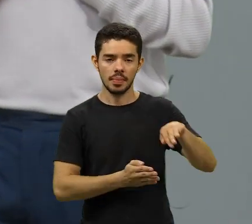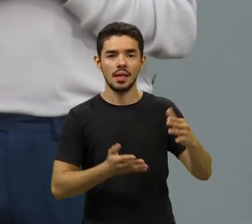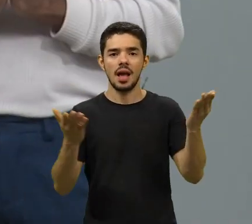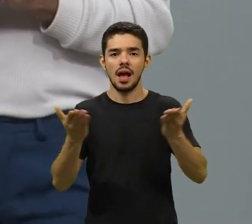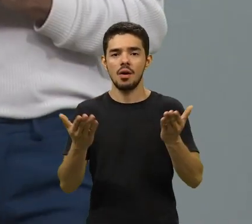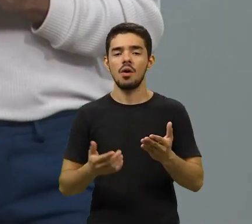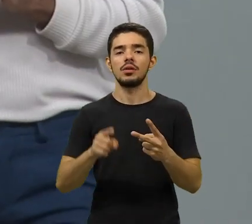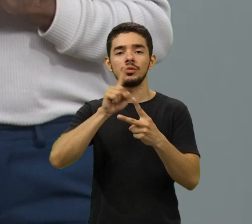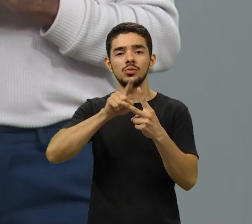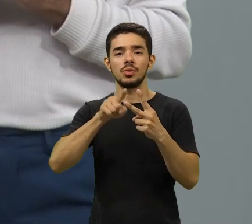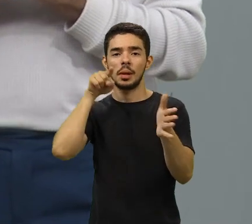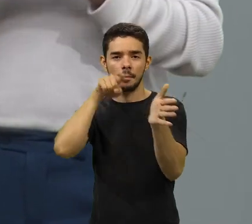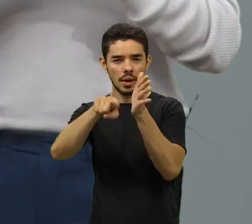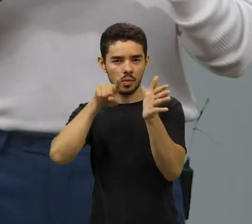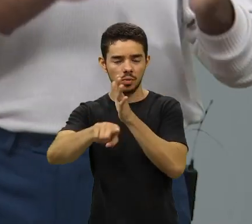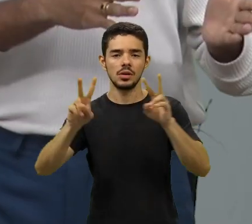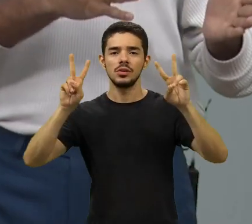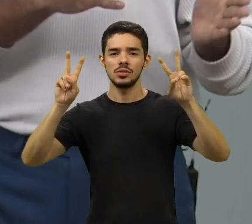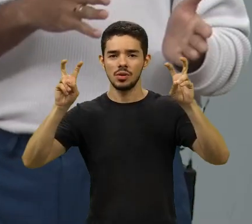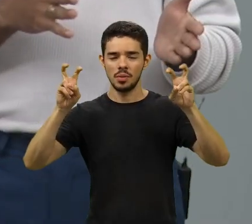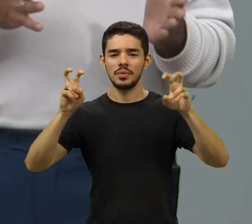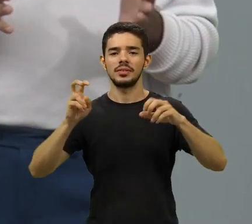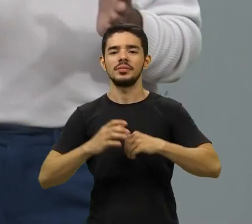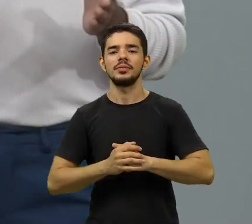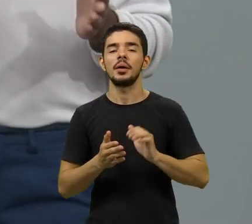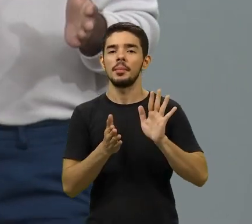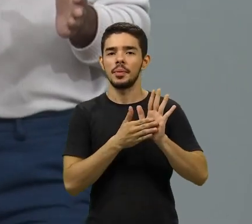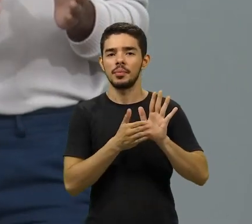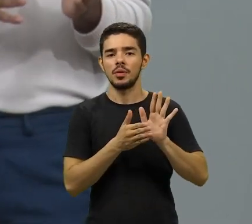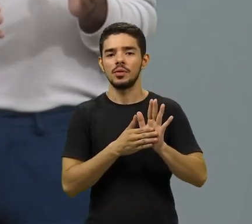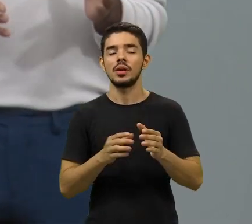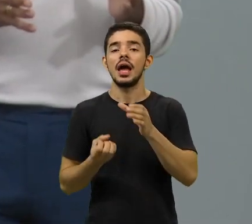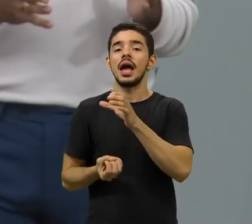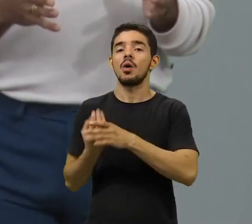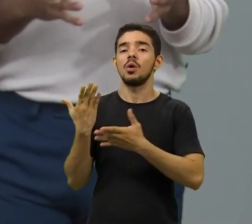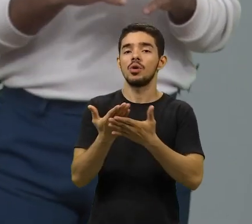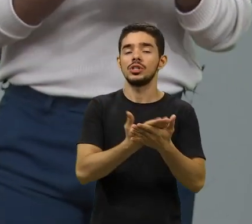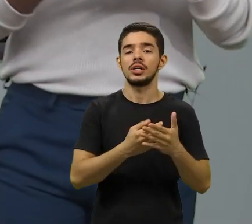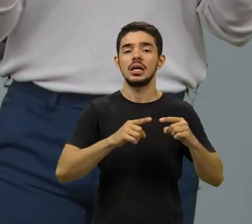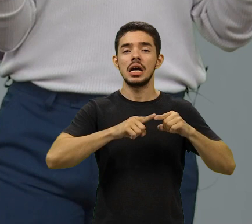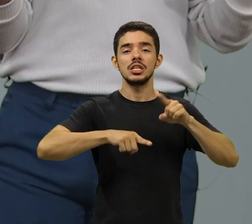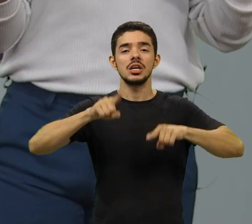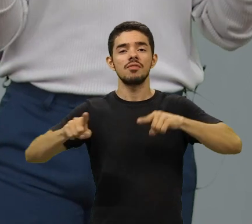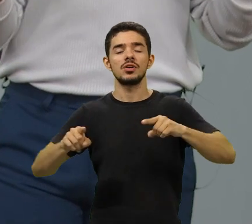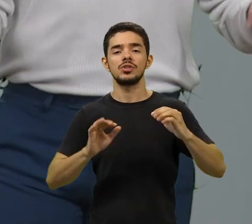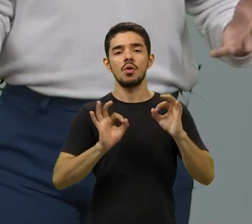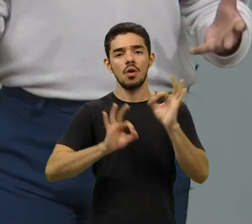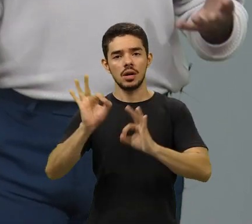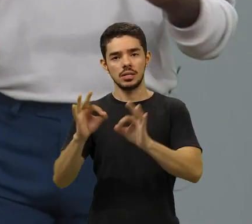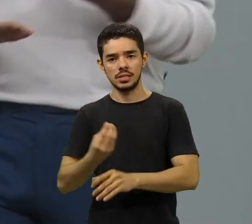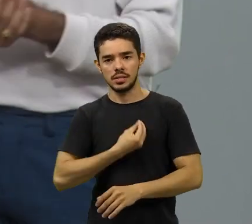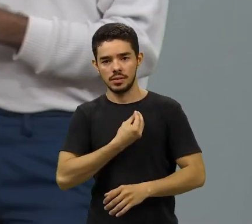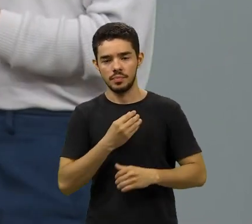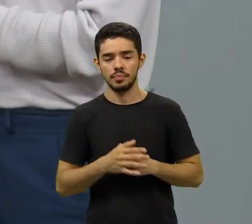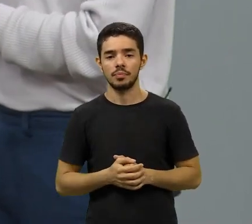duas questões acerca da nossa temática proposta, que é a ecologia e os níveis de organização